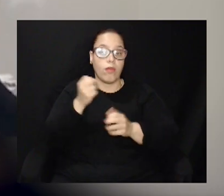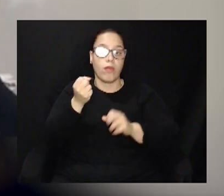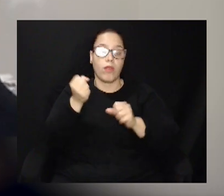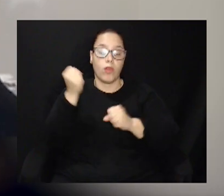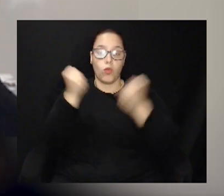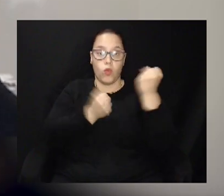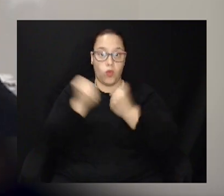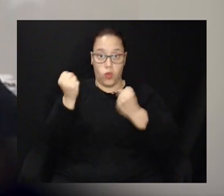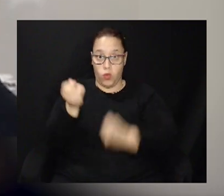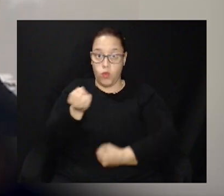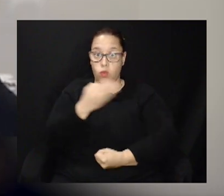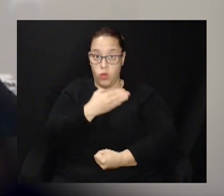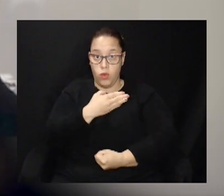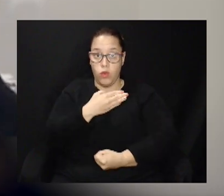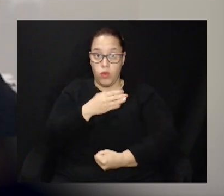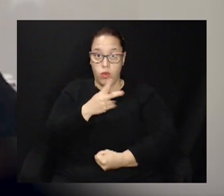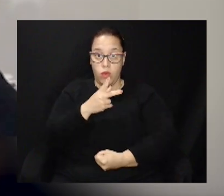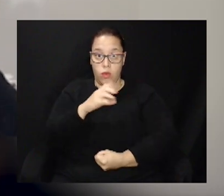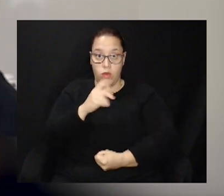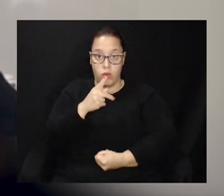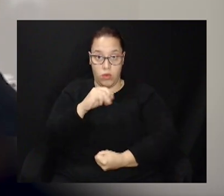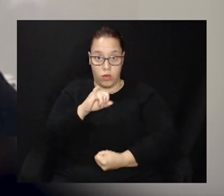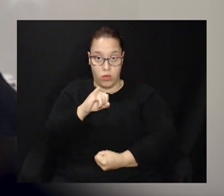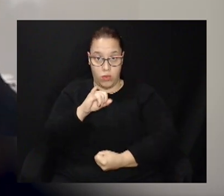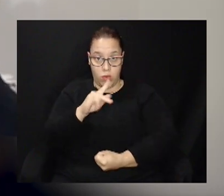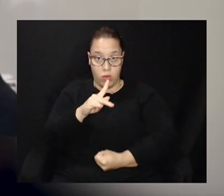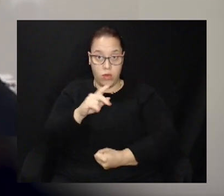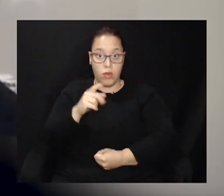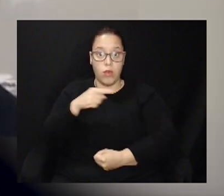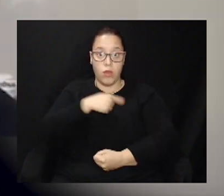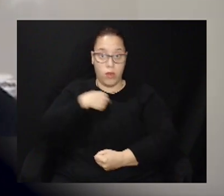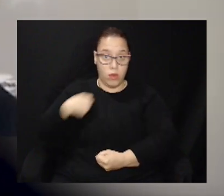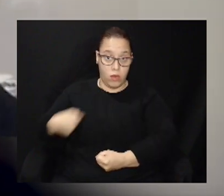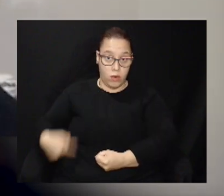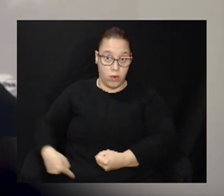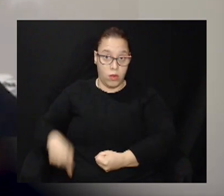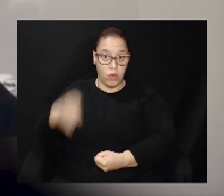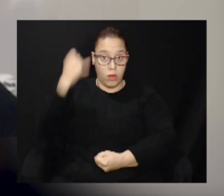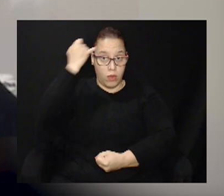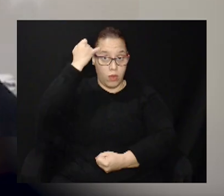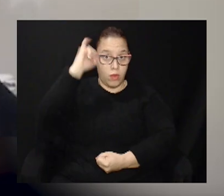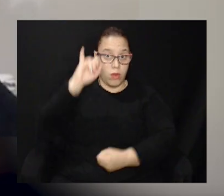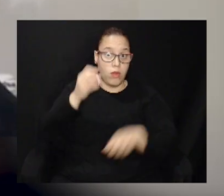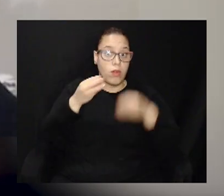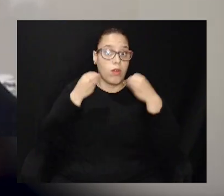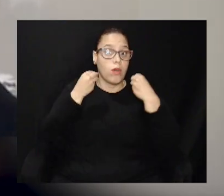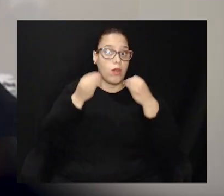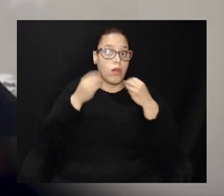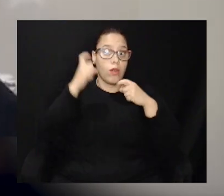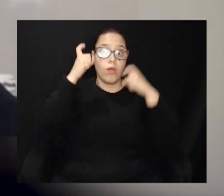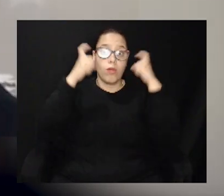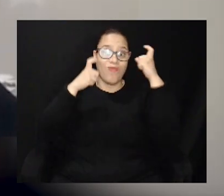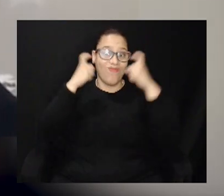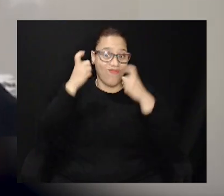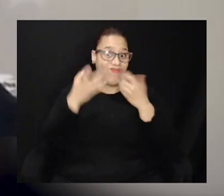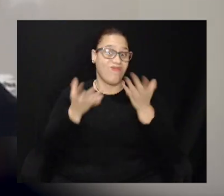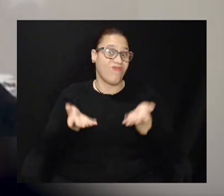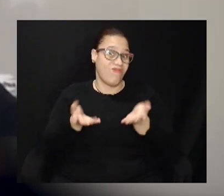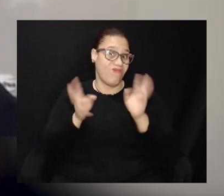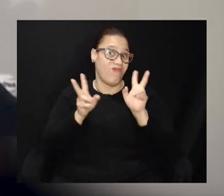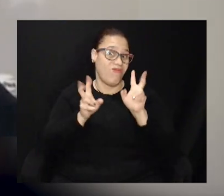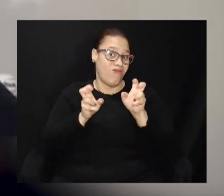embate entre Holanda e China. Para se ter uma ideia de quão preocupante é essa questão. Para se montar